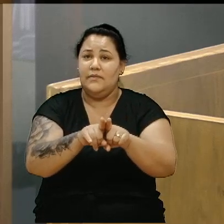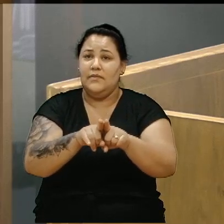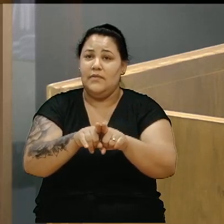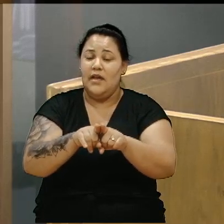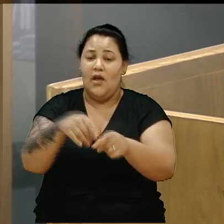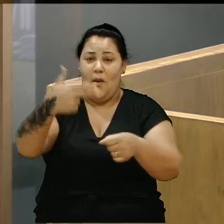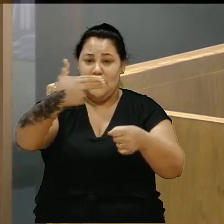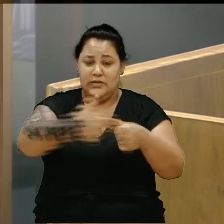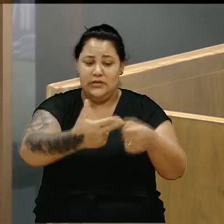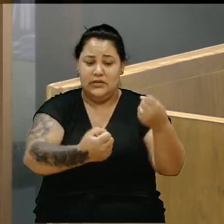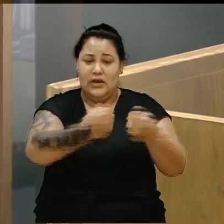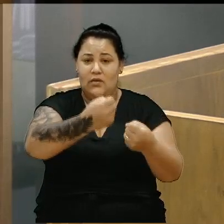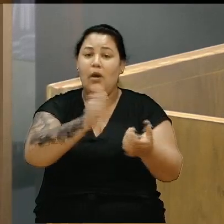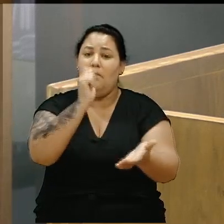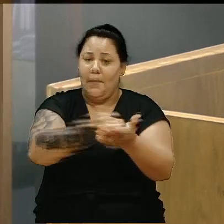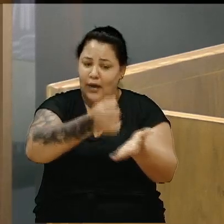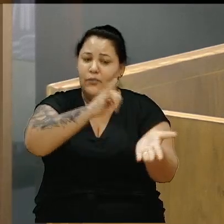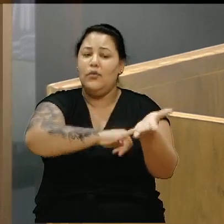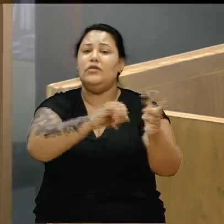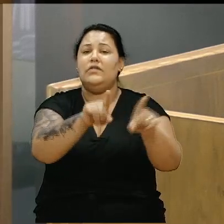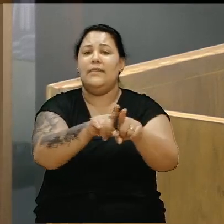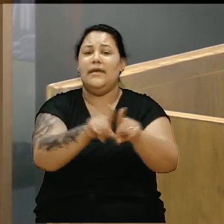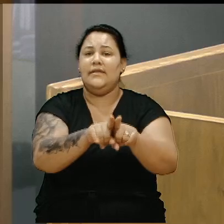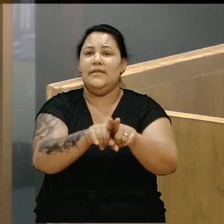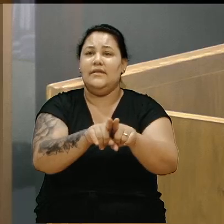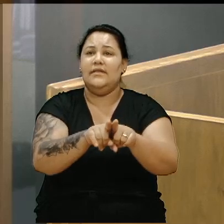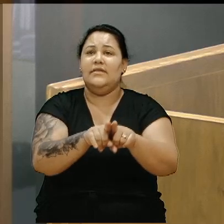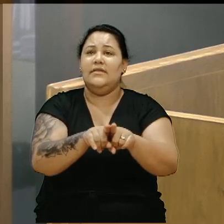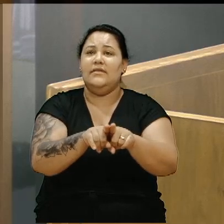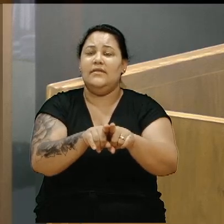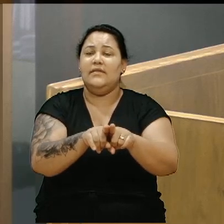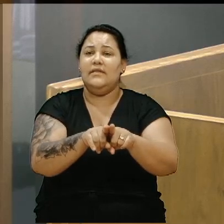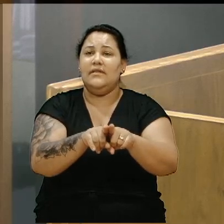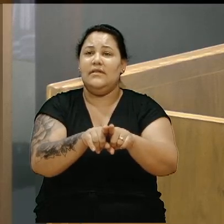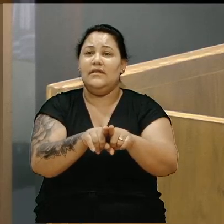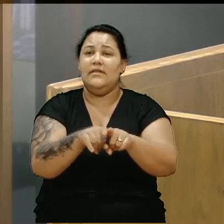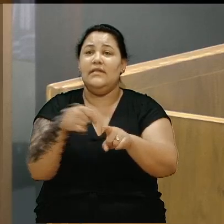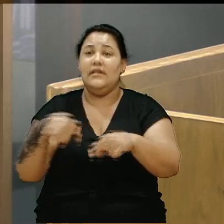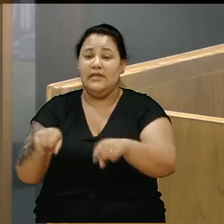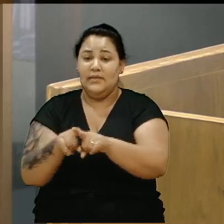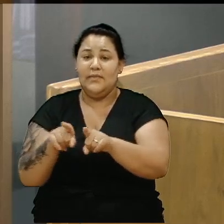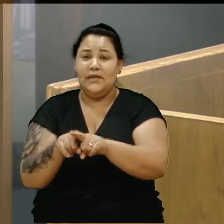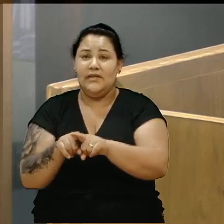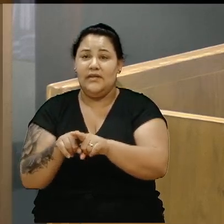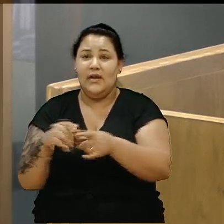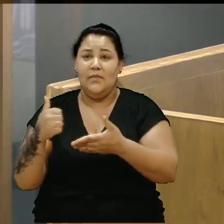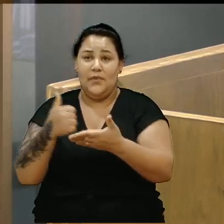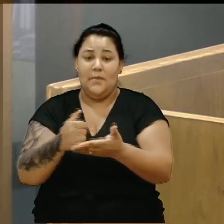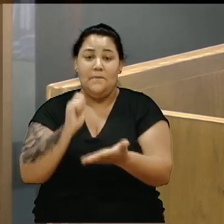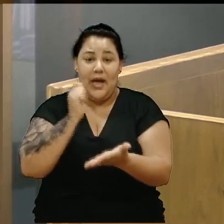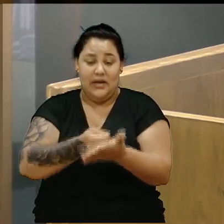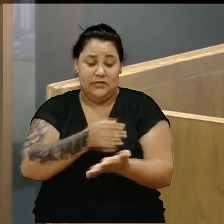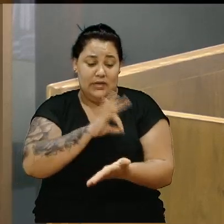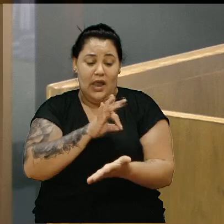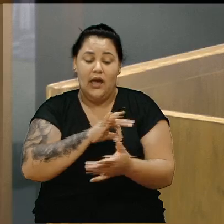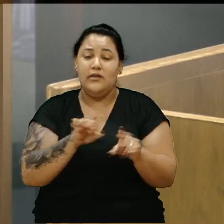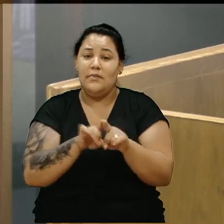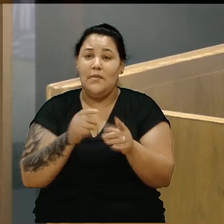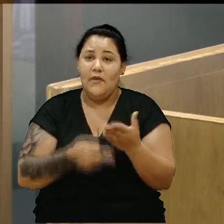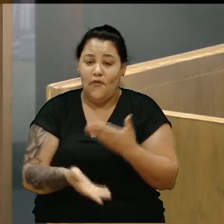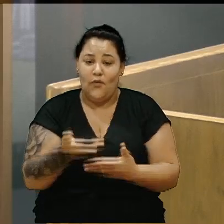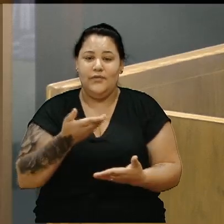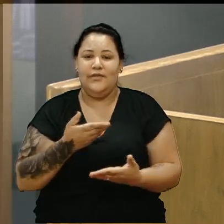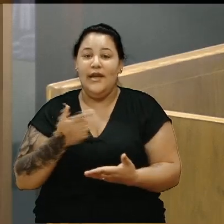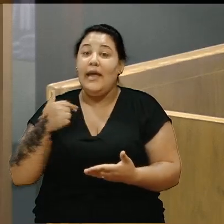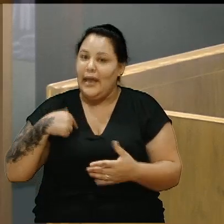combustível, eu contribuo com o imposto, que vai, ao fim e a cabo, também, na contribuição, pagar o nosso salário. Portanto, eu também pago